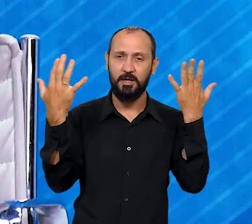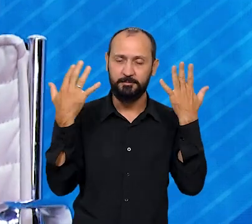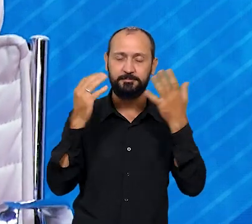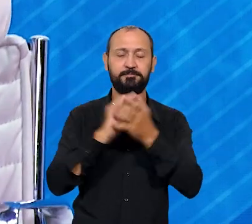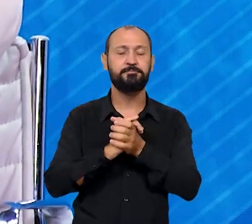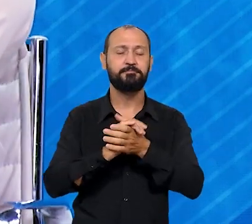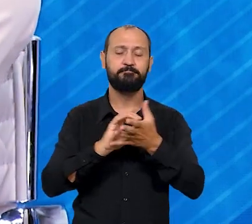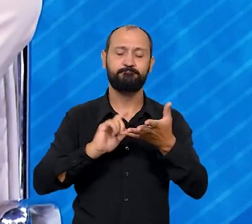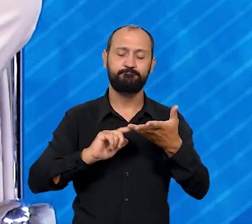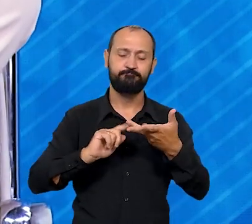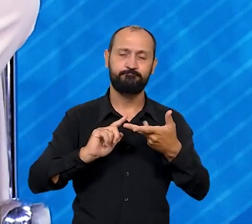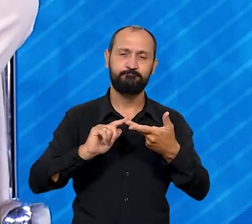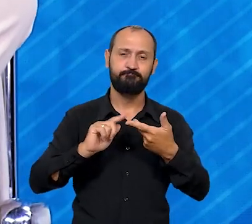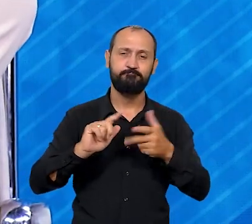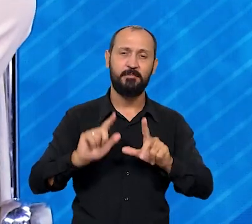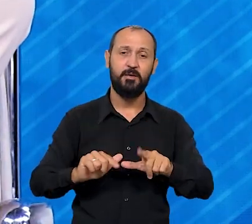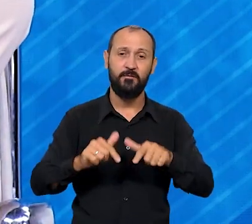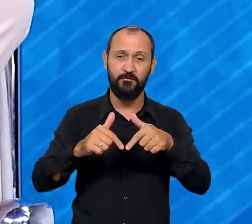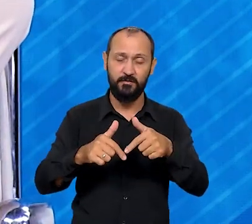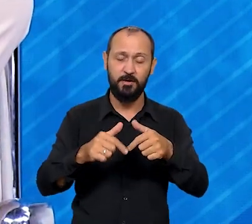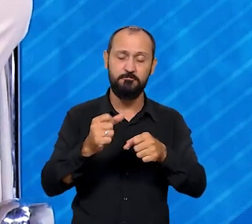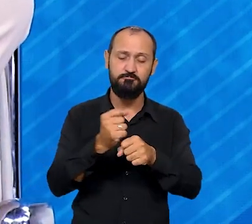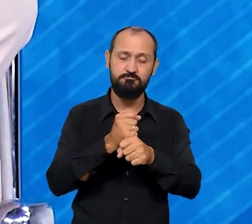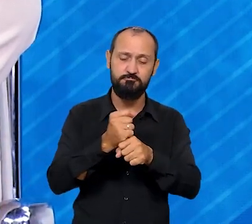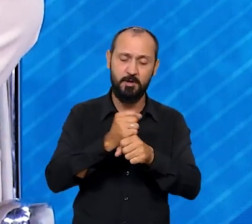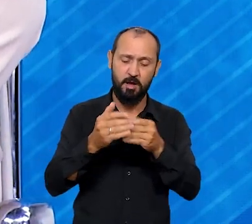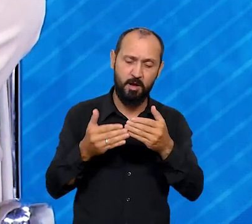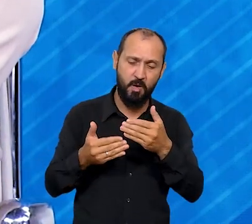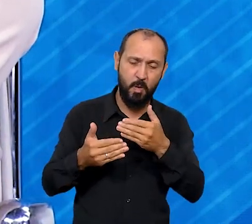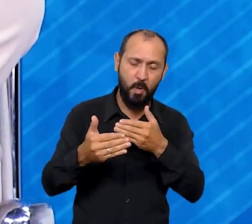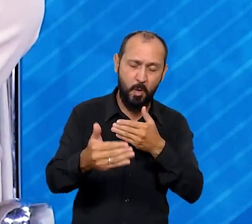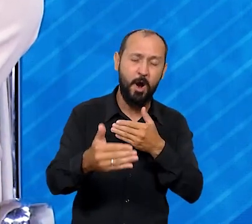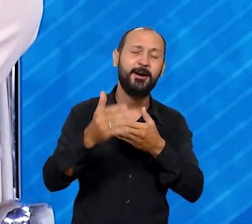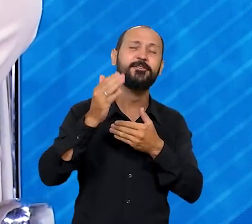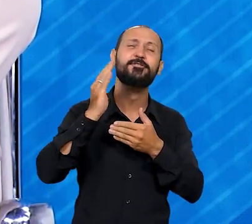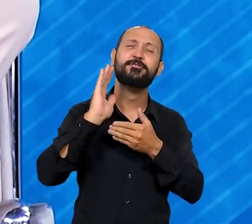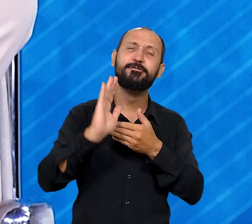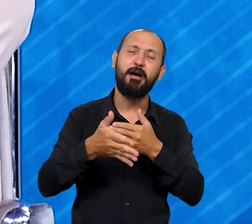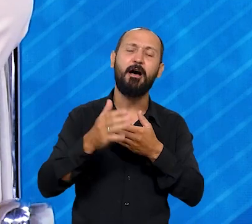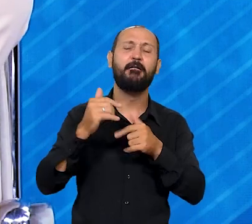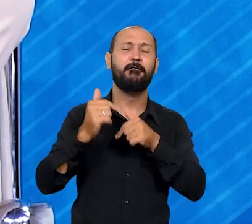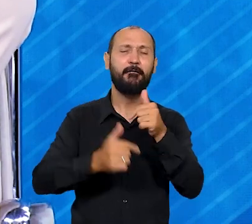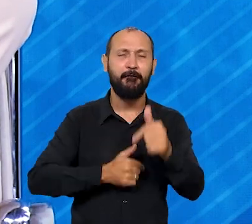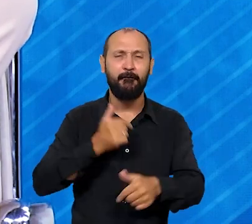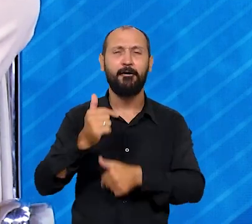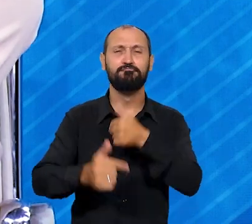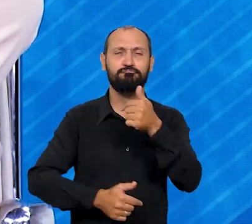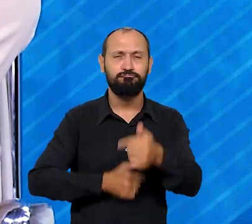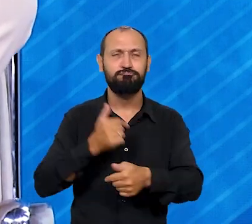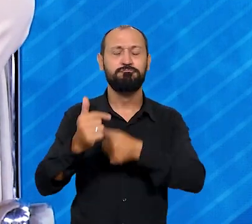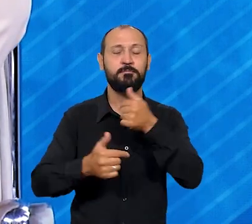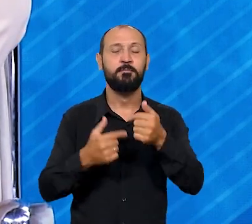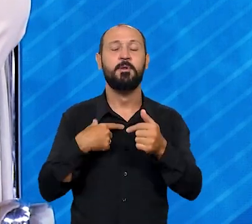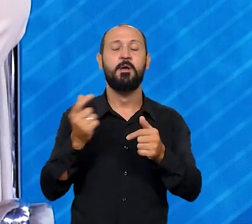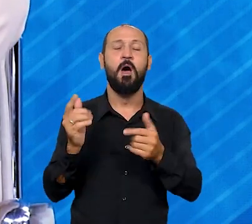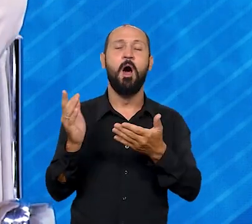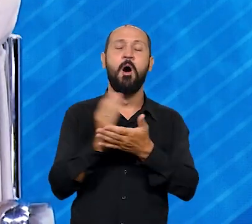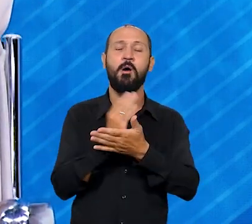Ambiente. Muitas ações realizadas ao longo desse período e trabalhos